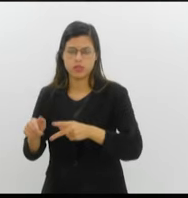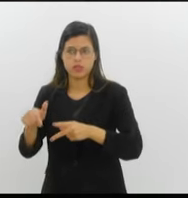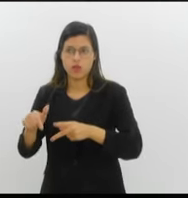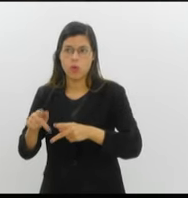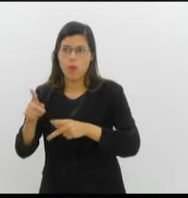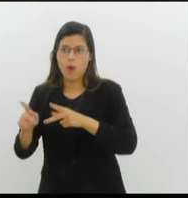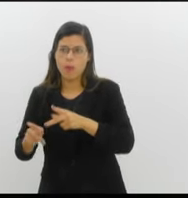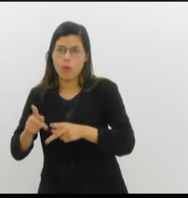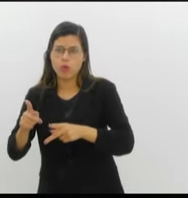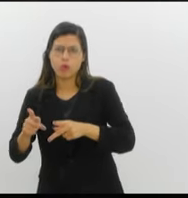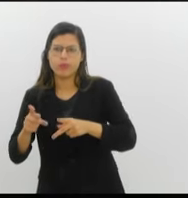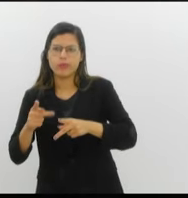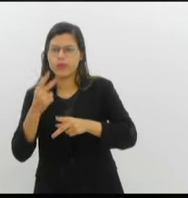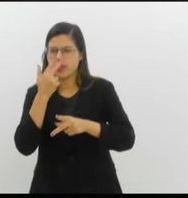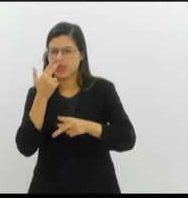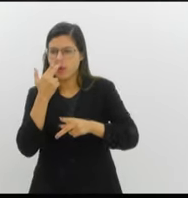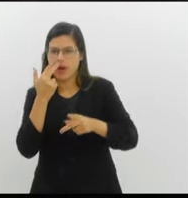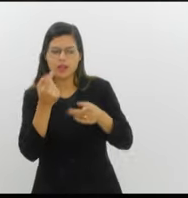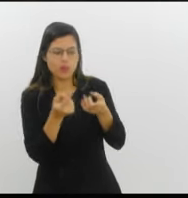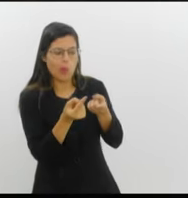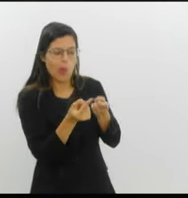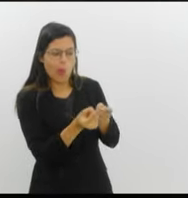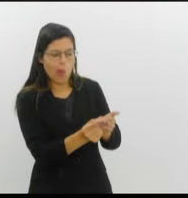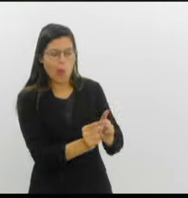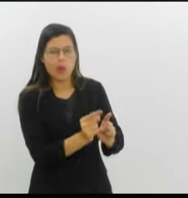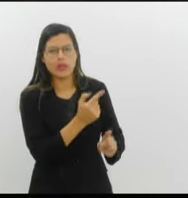população contra o governo Cláudio Castro,